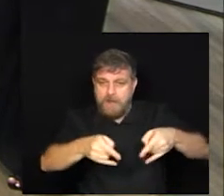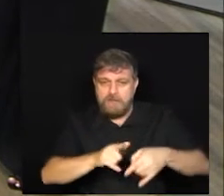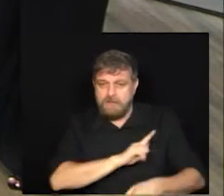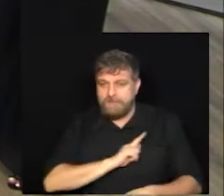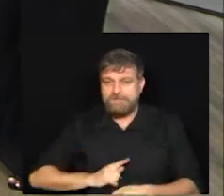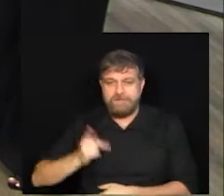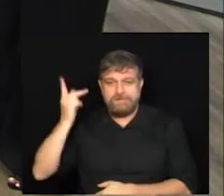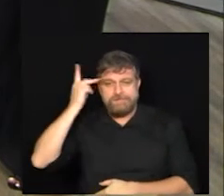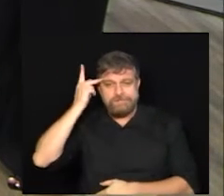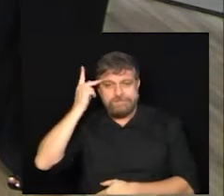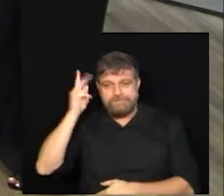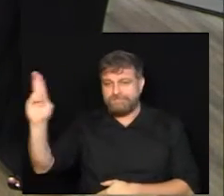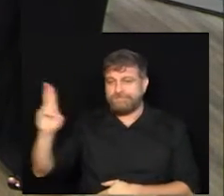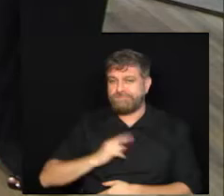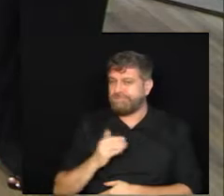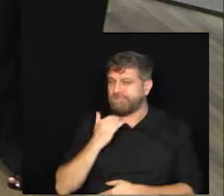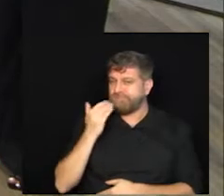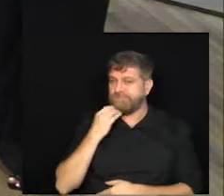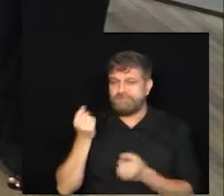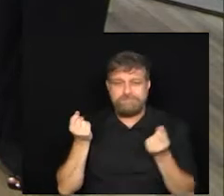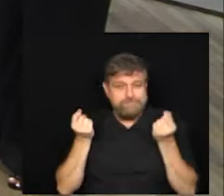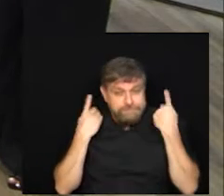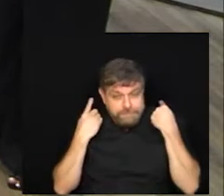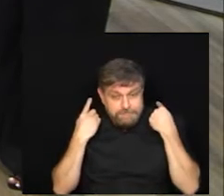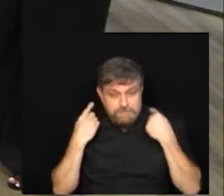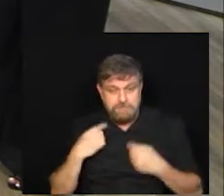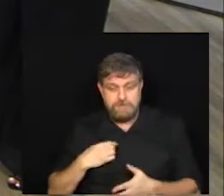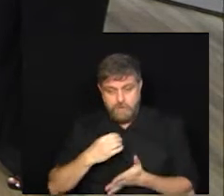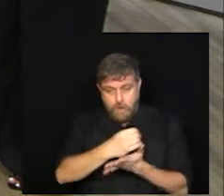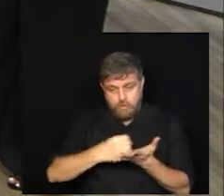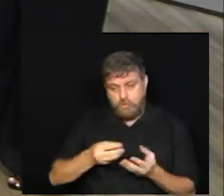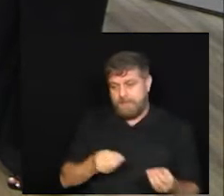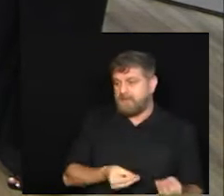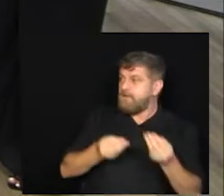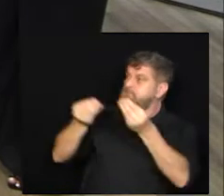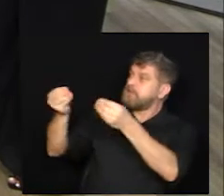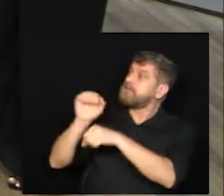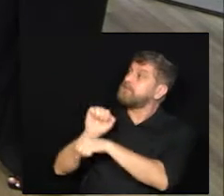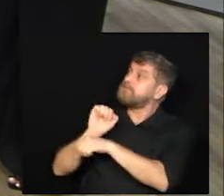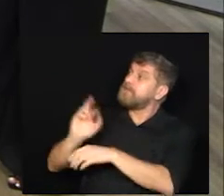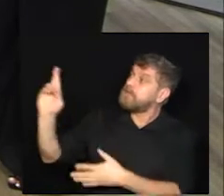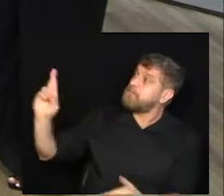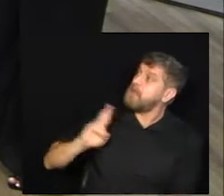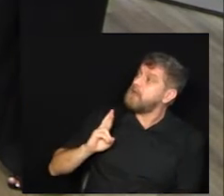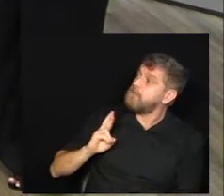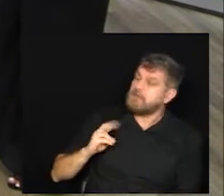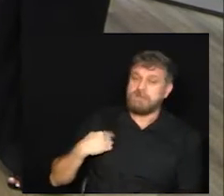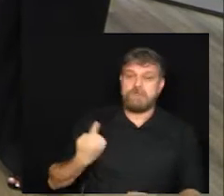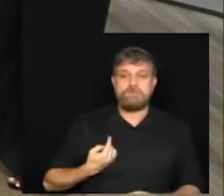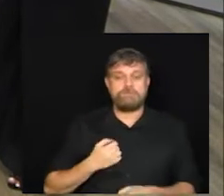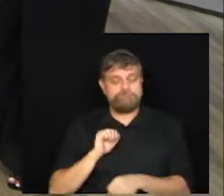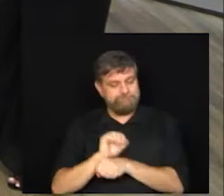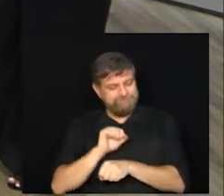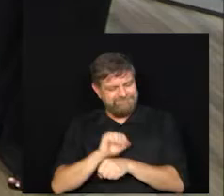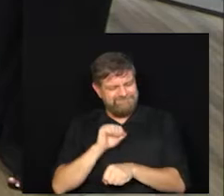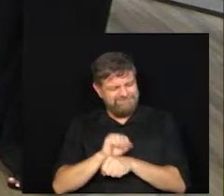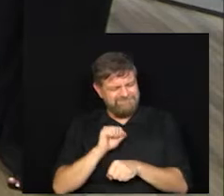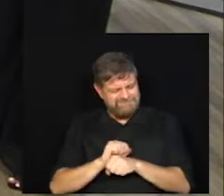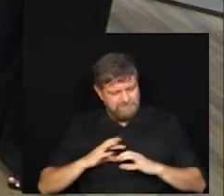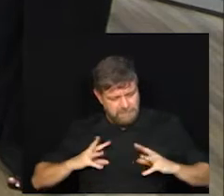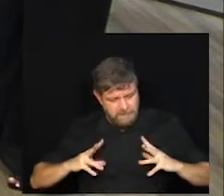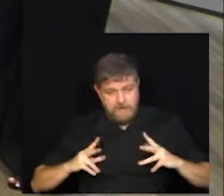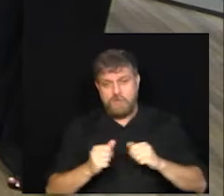estado ainda não respondeu a Campinas, esse documento foi enviado pela prefeitura, e a gente aguarda que tudo isso seja